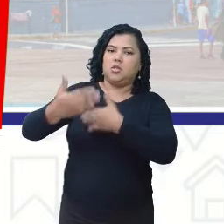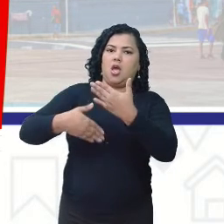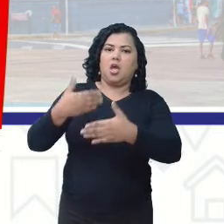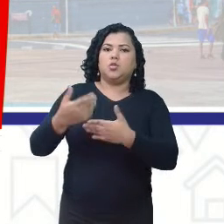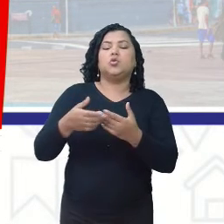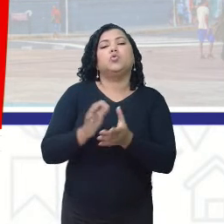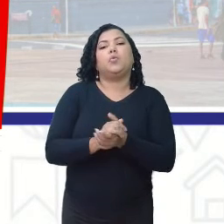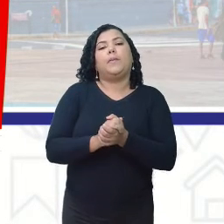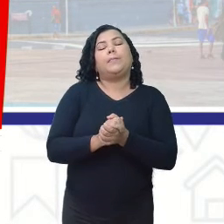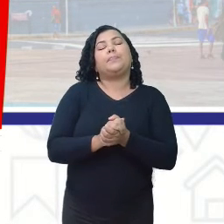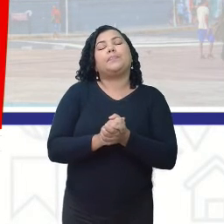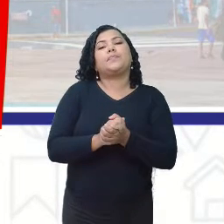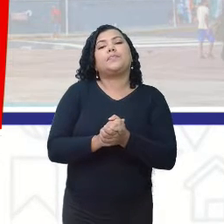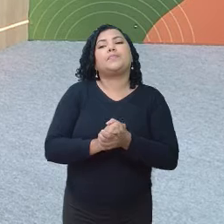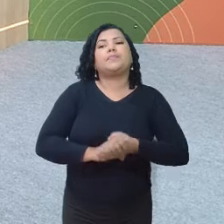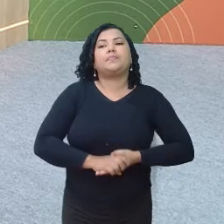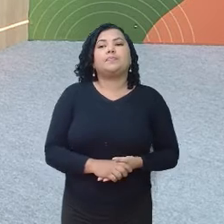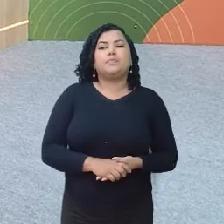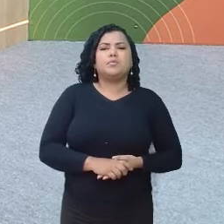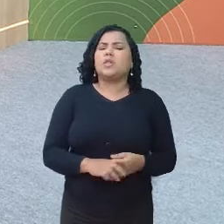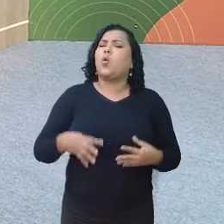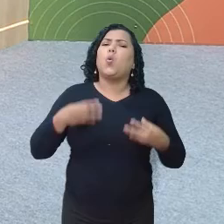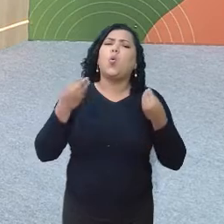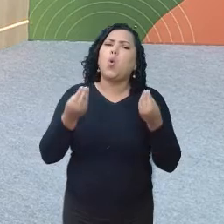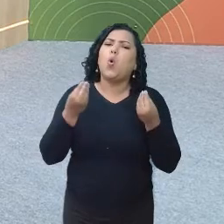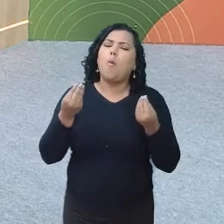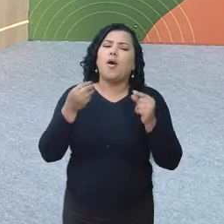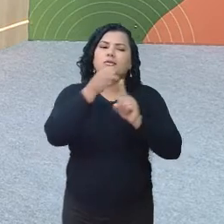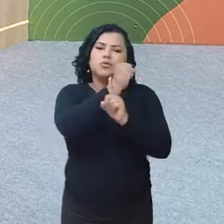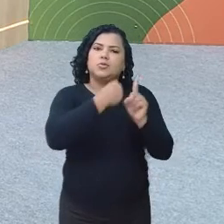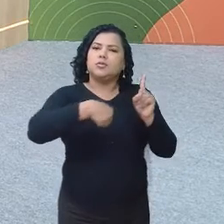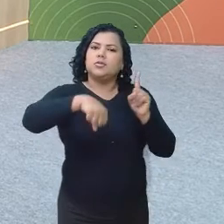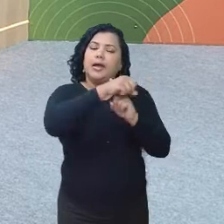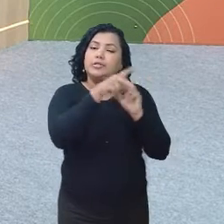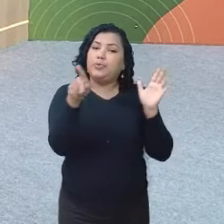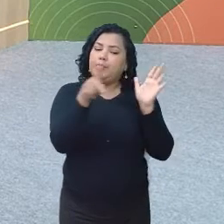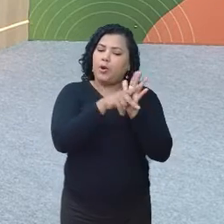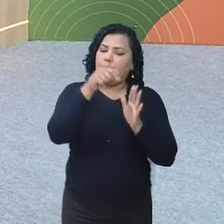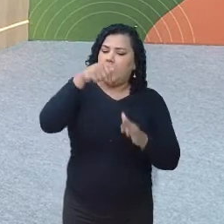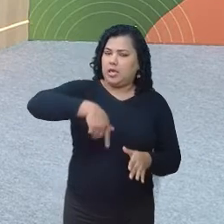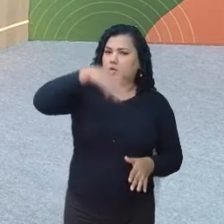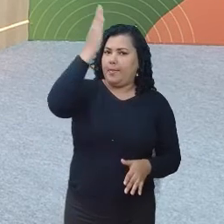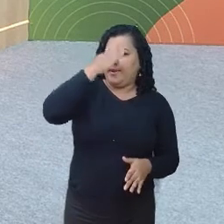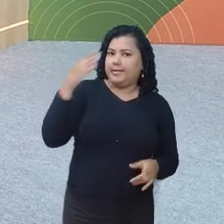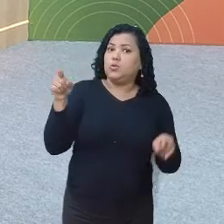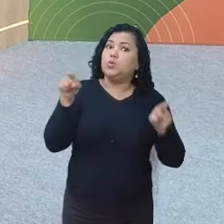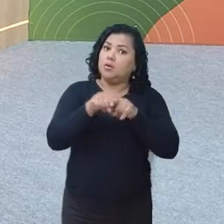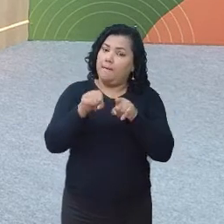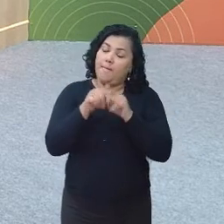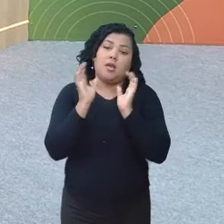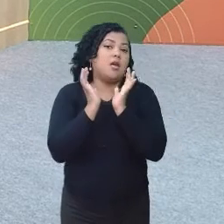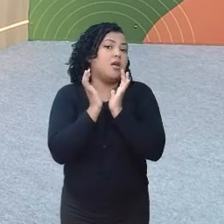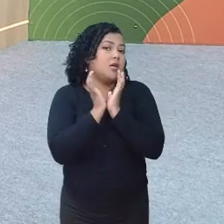tentar entender como é que a sociedade brasileira, né, e a recifense não foge a